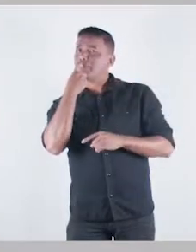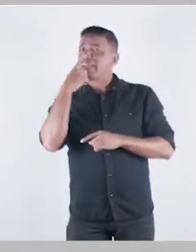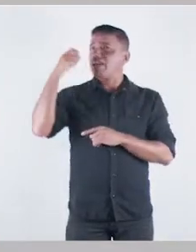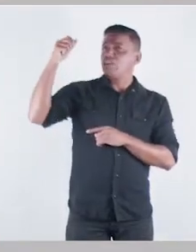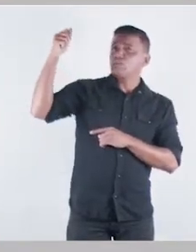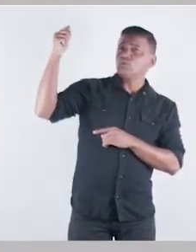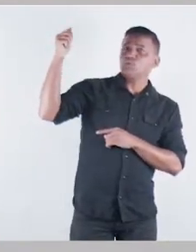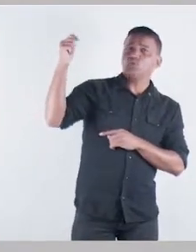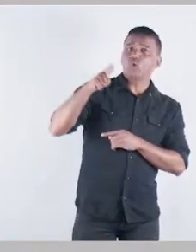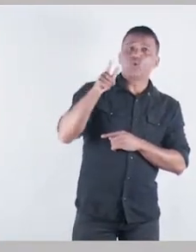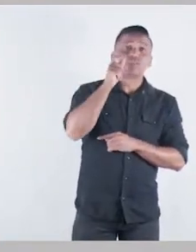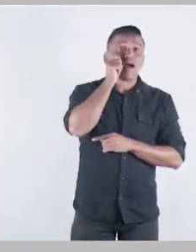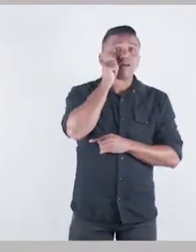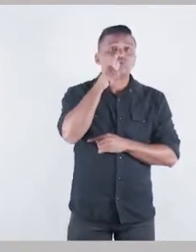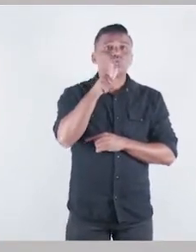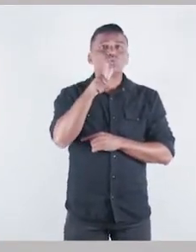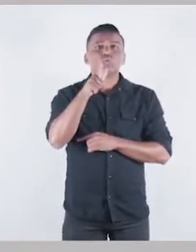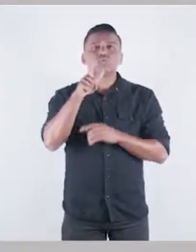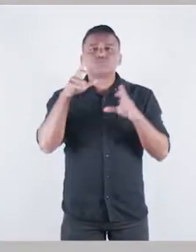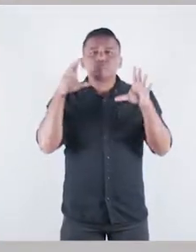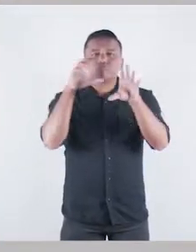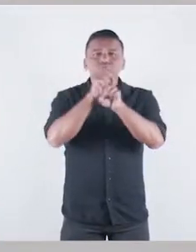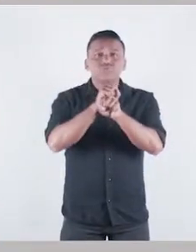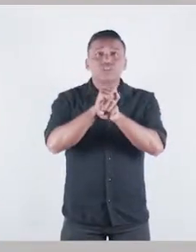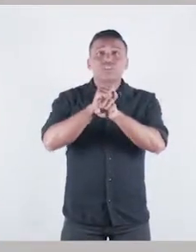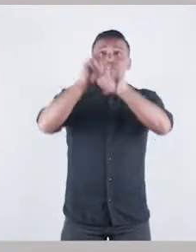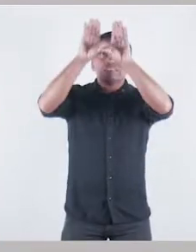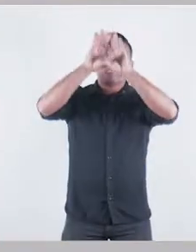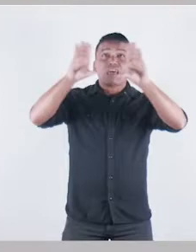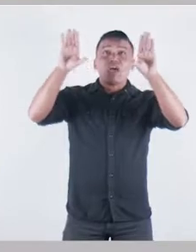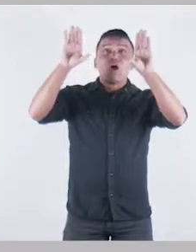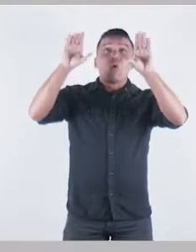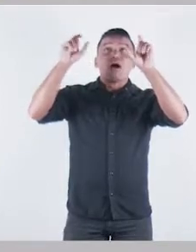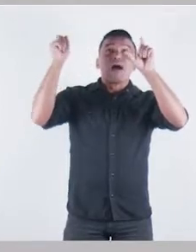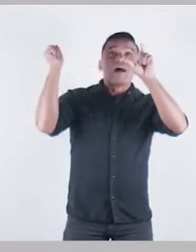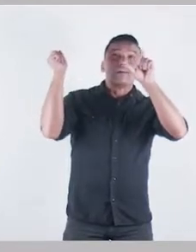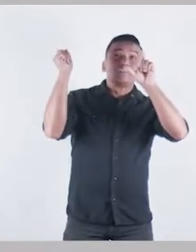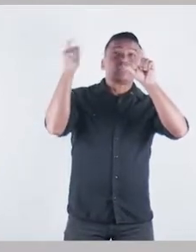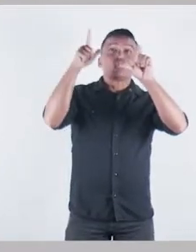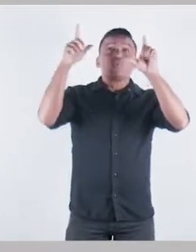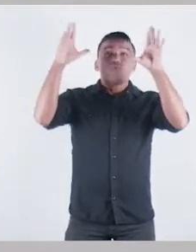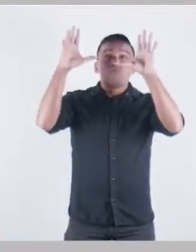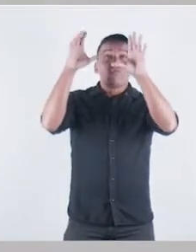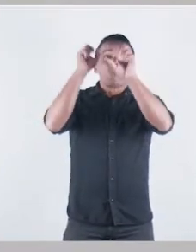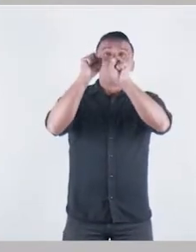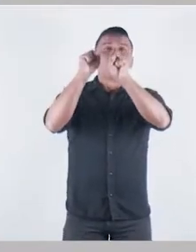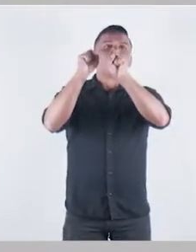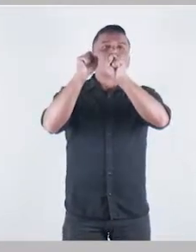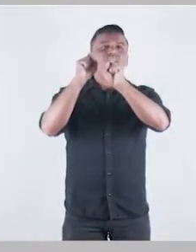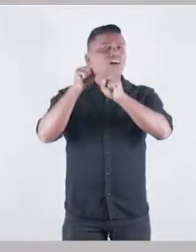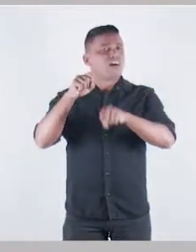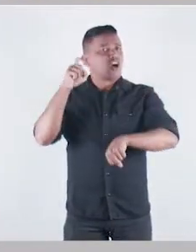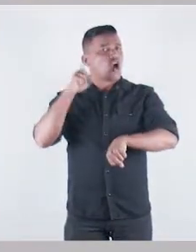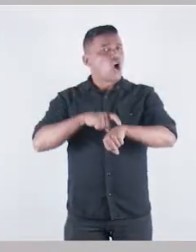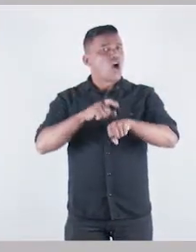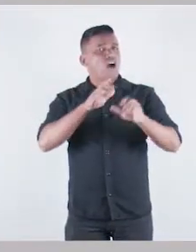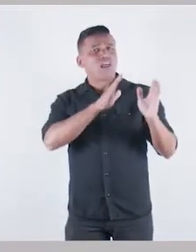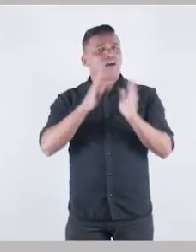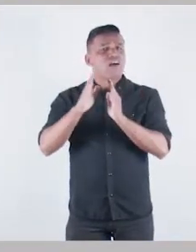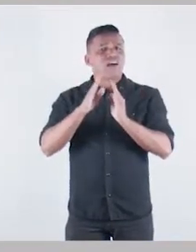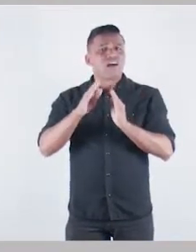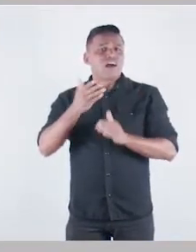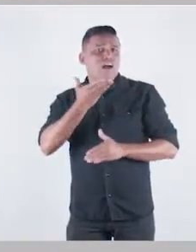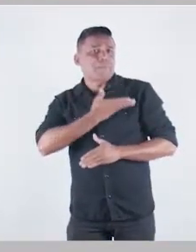azul marinho sobre o céu azul marinho. No mesmo momento, eu jurei, entre amigos e as